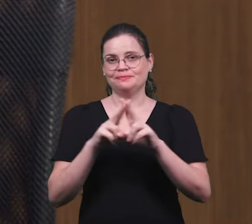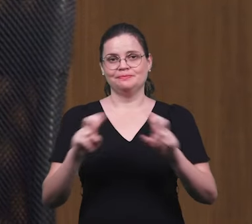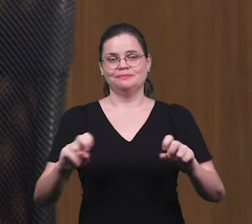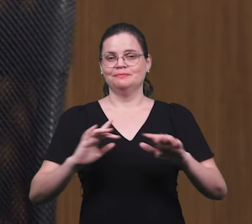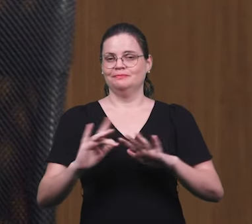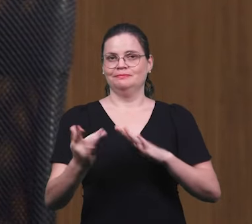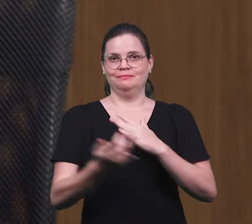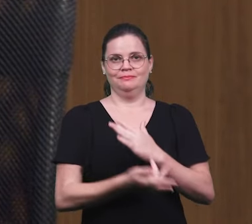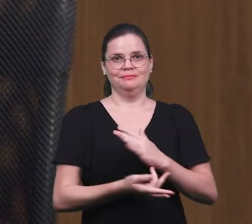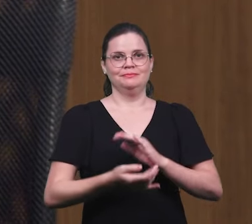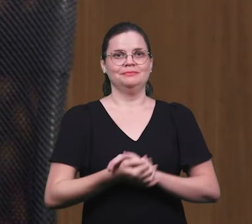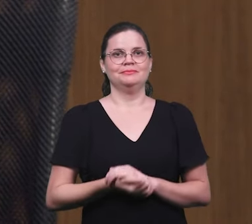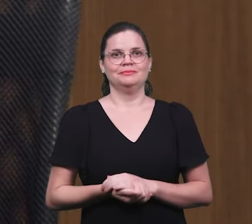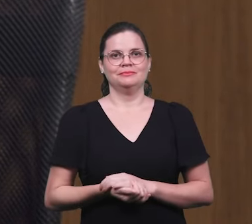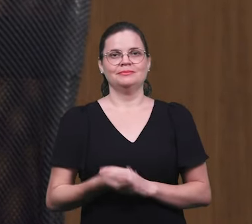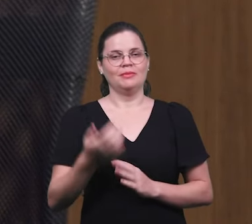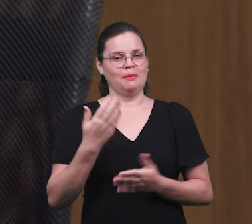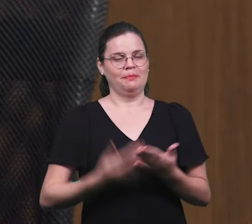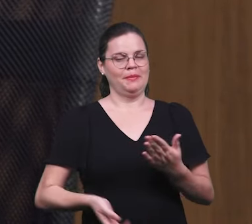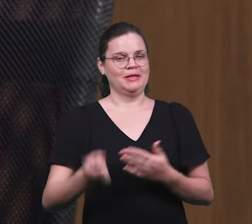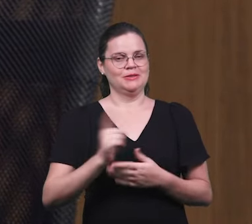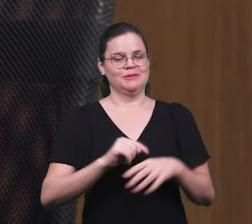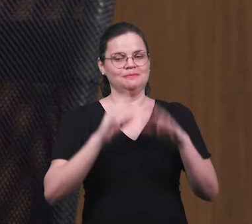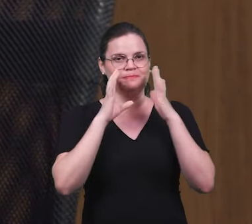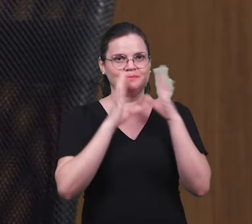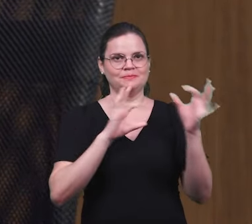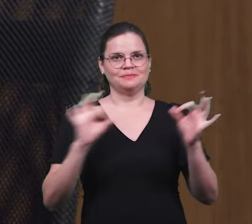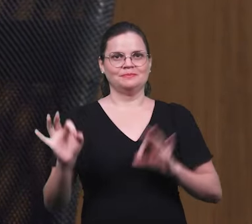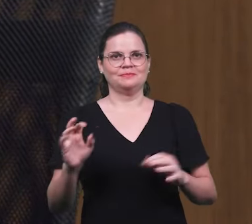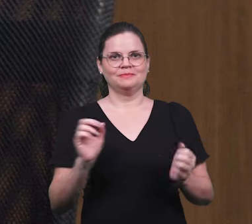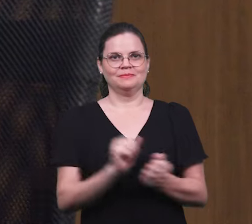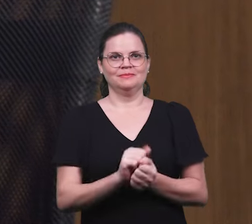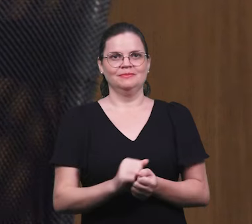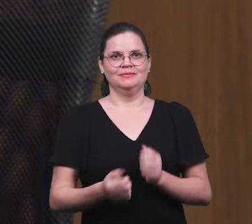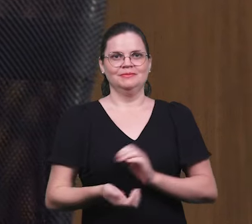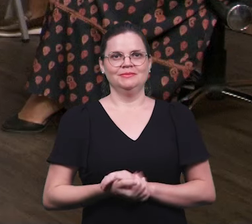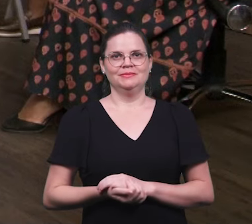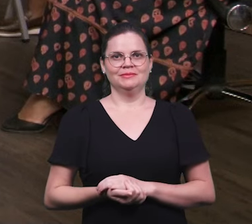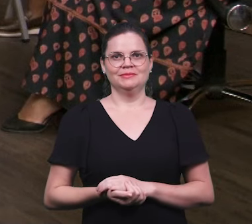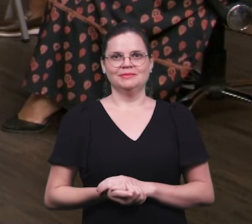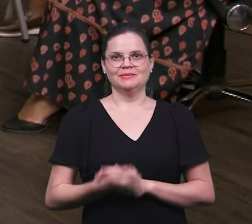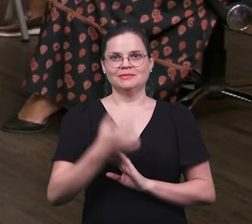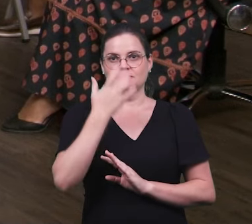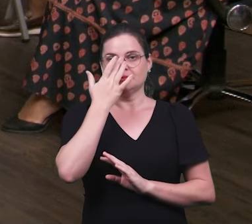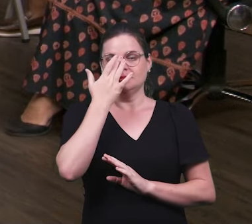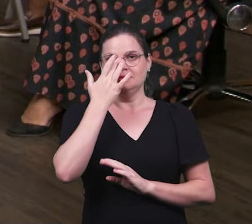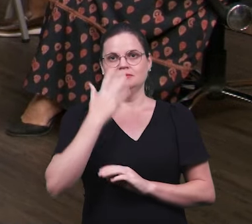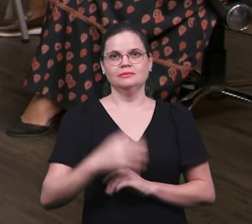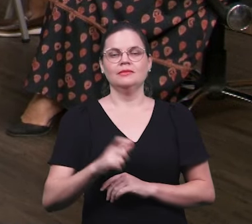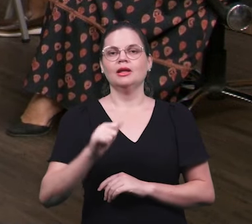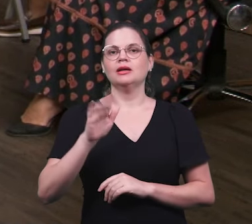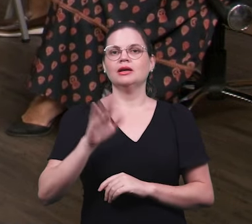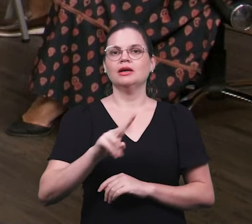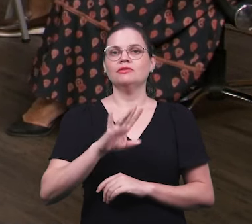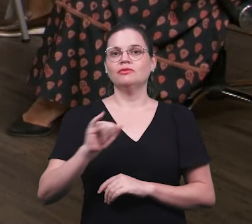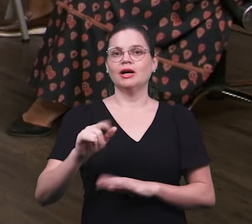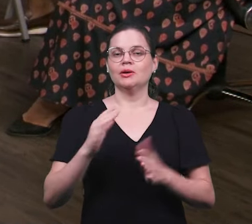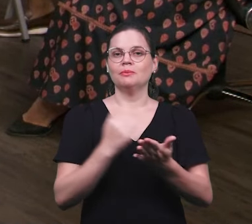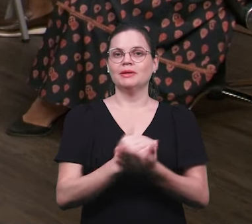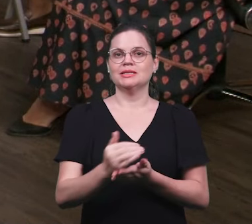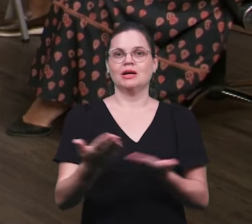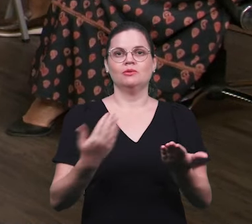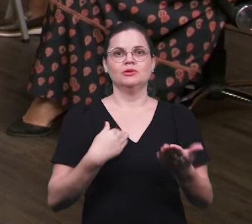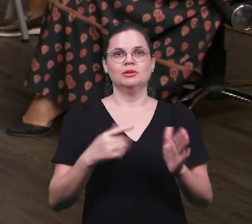o uso das redes sociais. Então, fique conosco aí para acompanhar tudo que vai ser transmitido. Quem vai começar hoje fazendo a